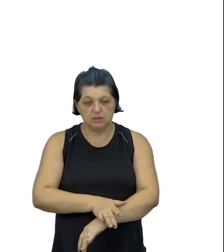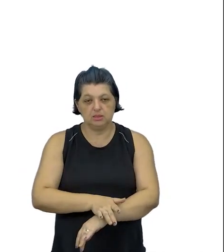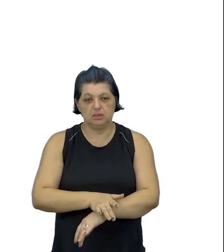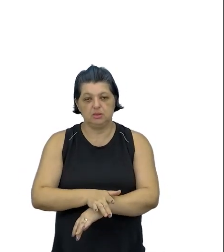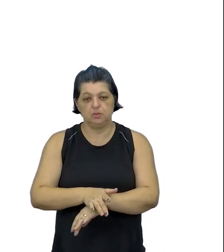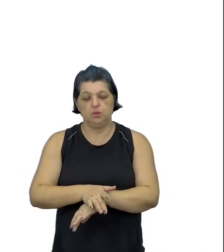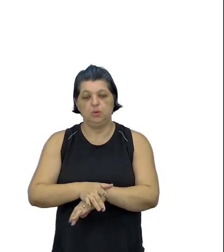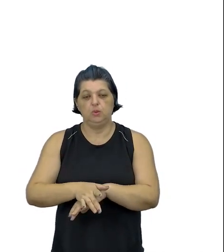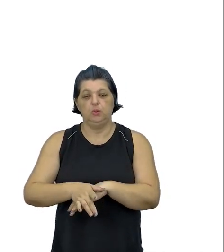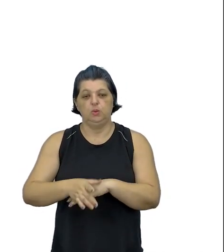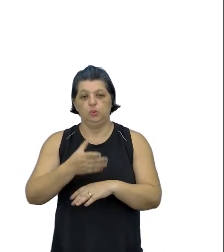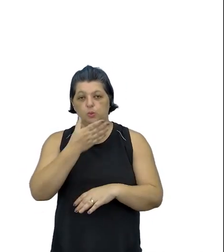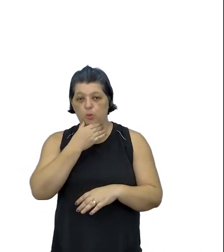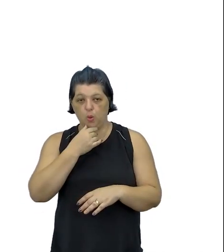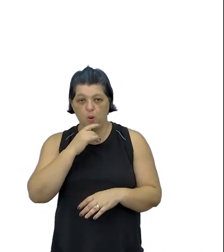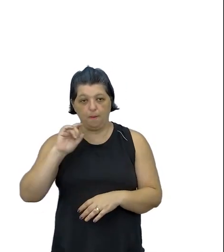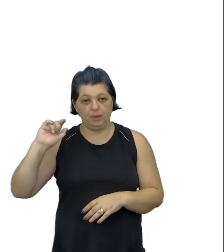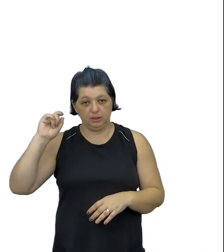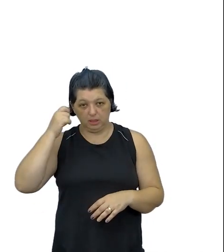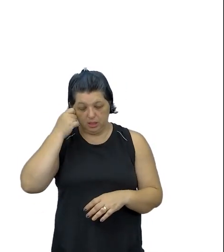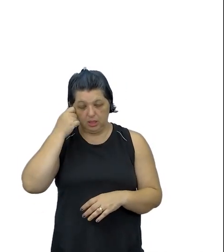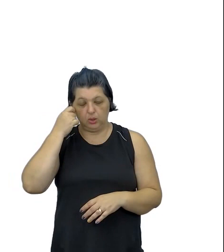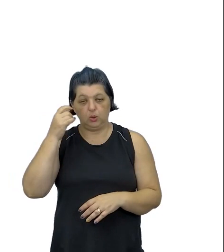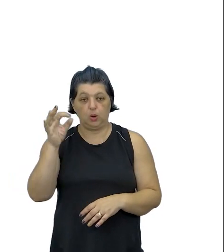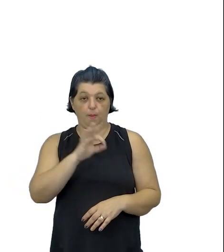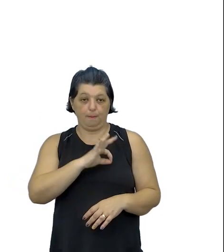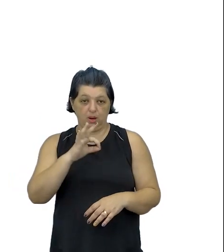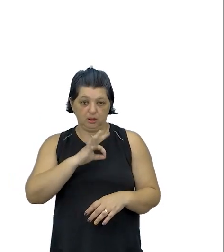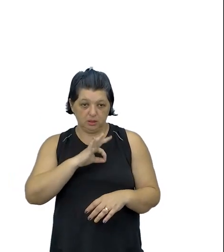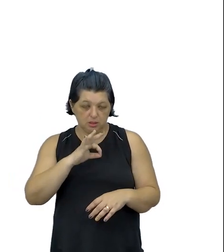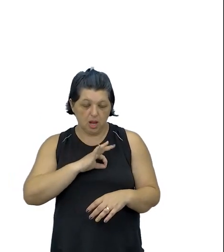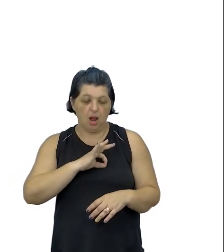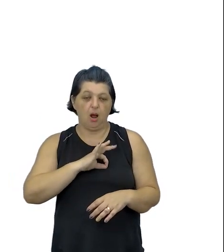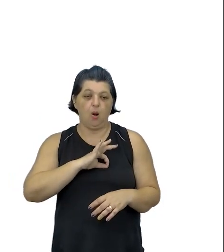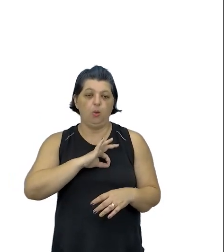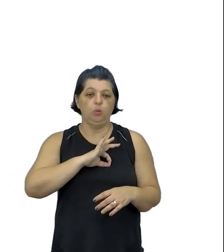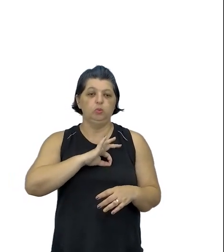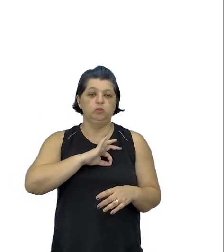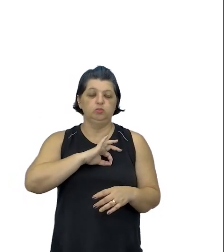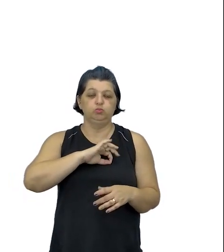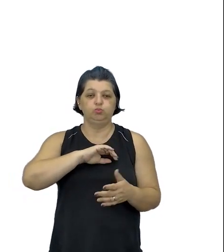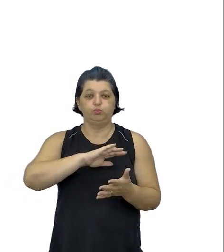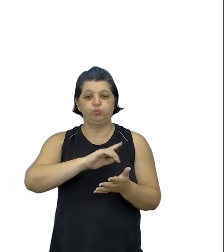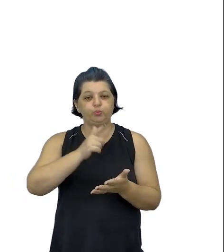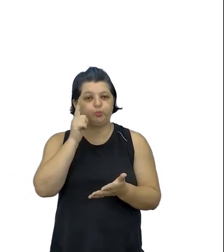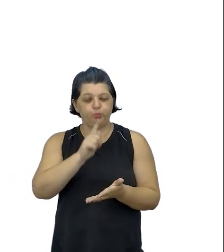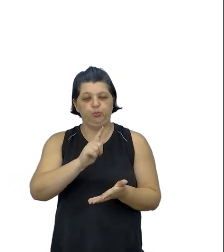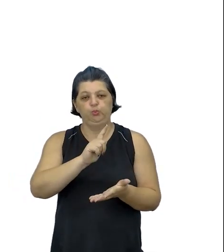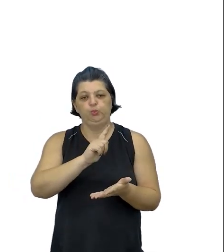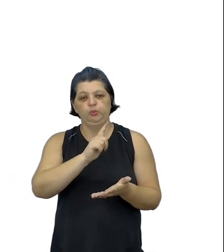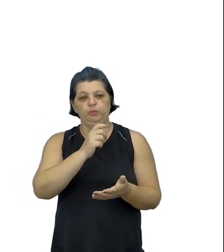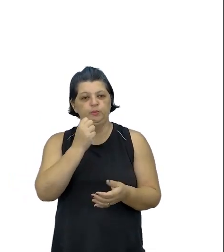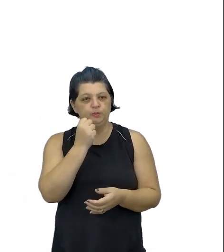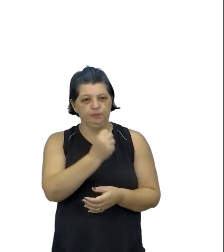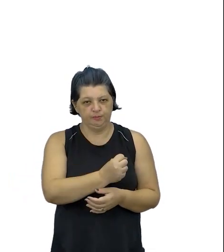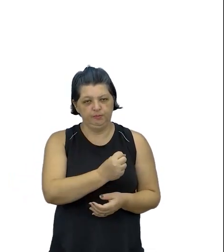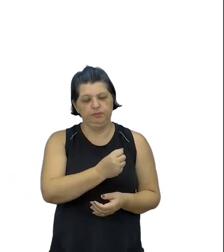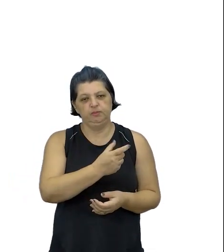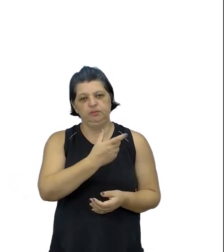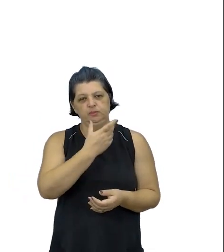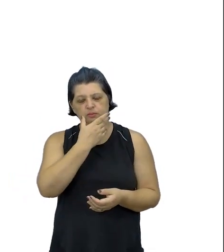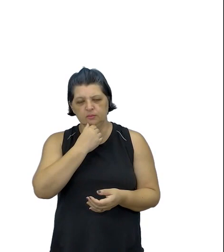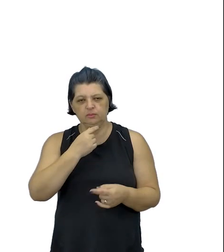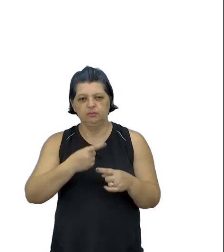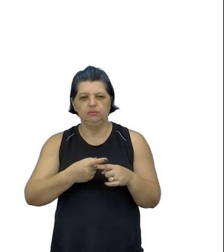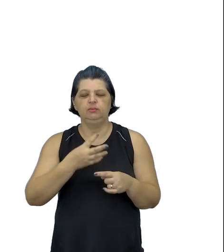nos Estados Unidos. Então, é necessário a contextualização para que eles saibam quem foi essa vítima, para ter algum